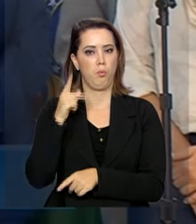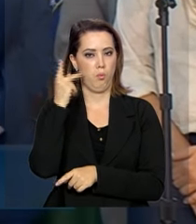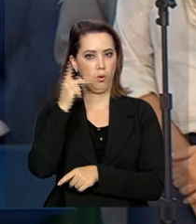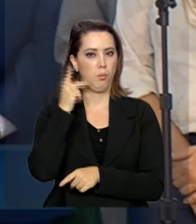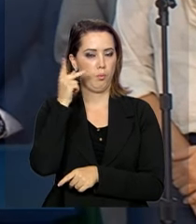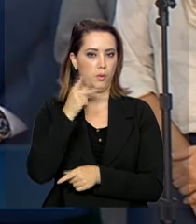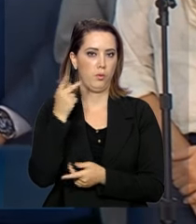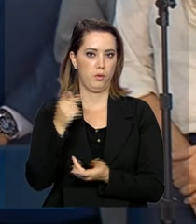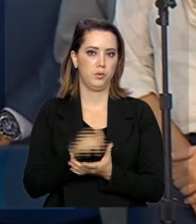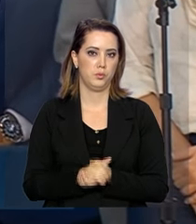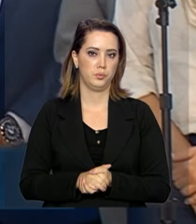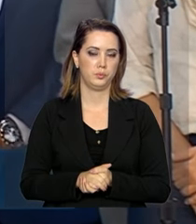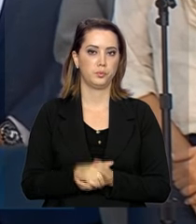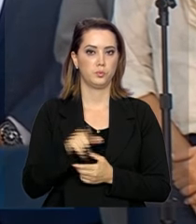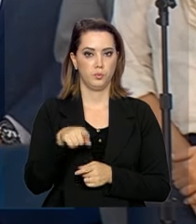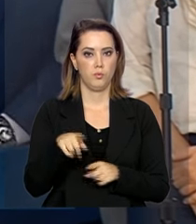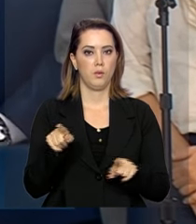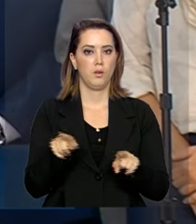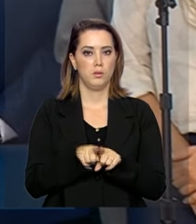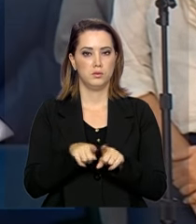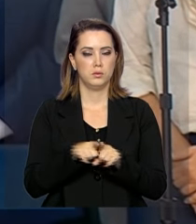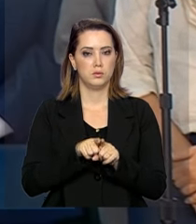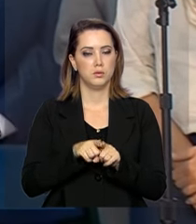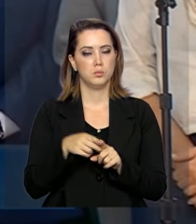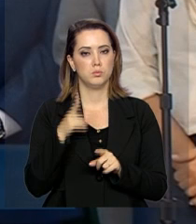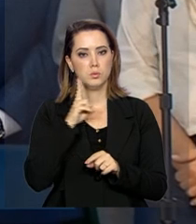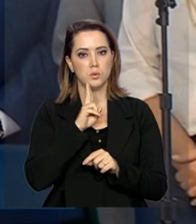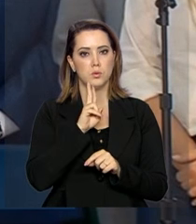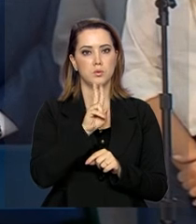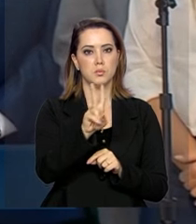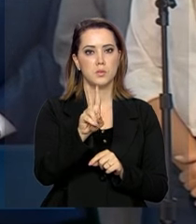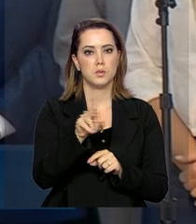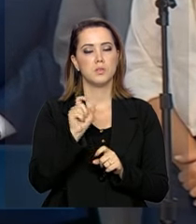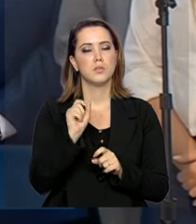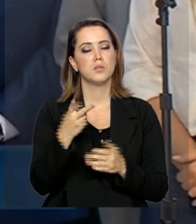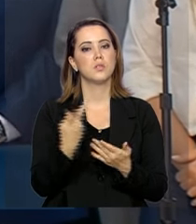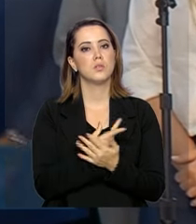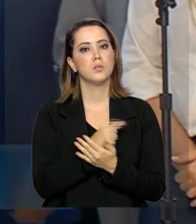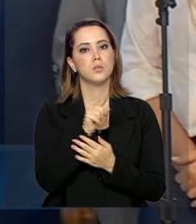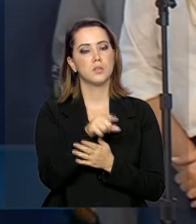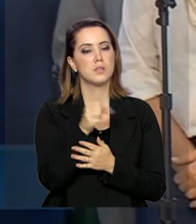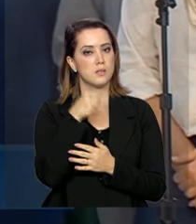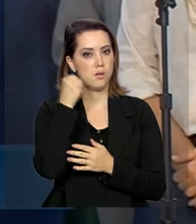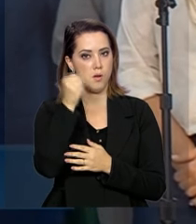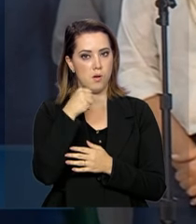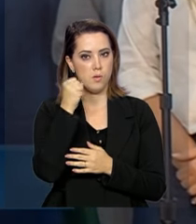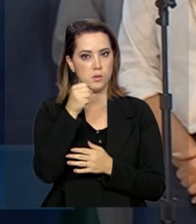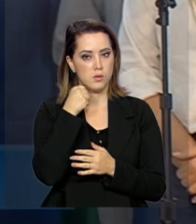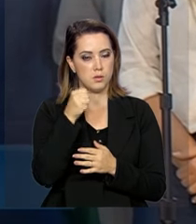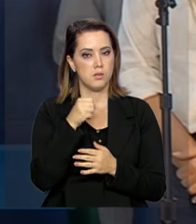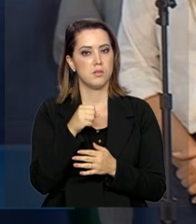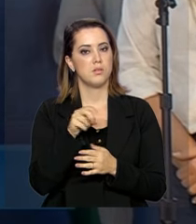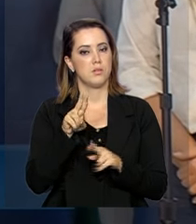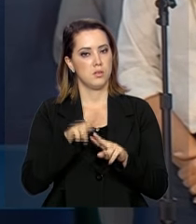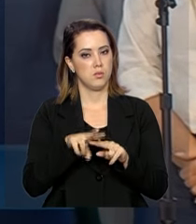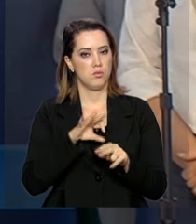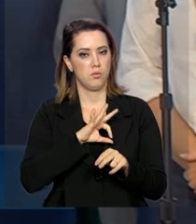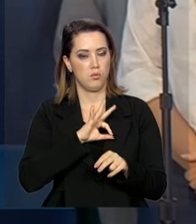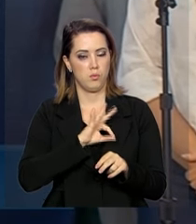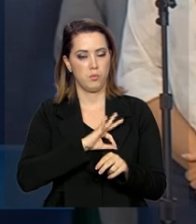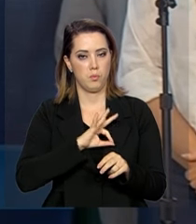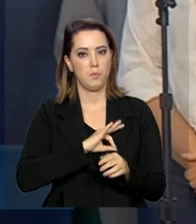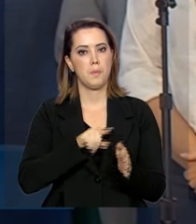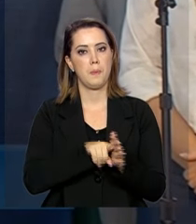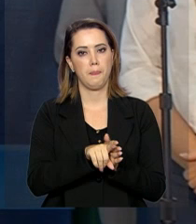Observo que nas declarações atribuídas ao senador Delcídio Amaral, nenhum elemento concreto,